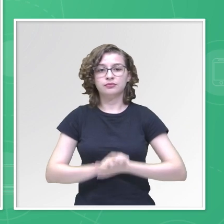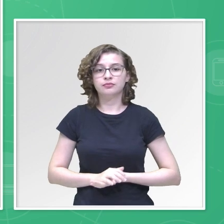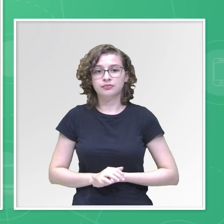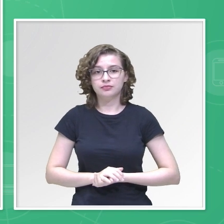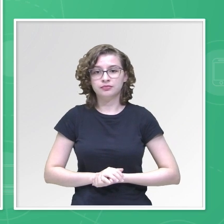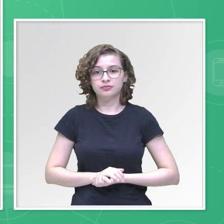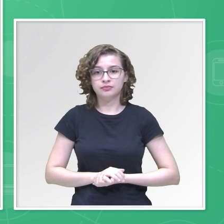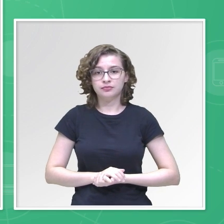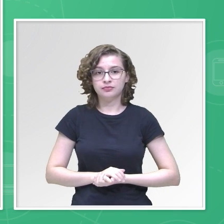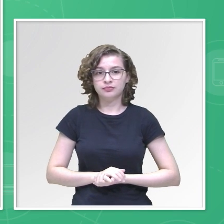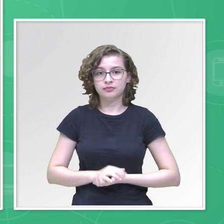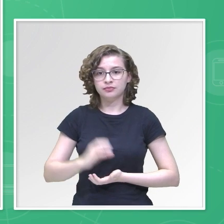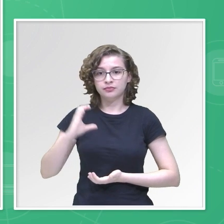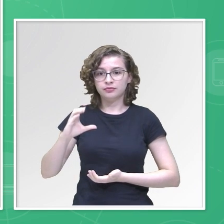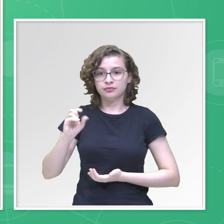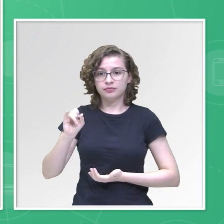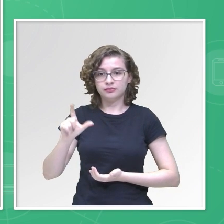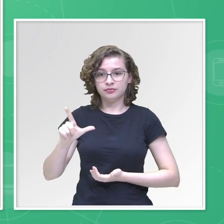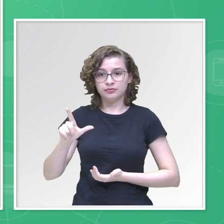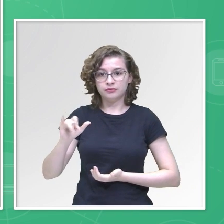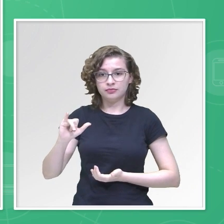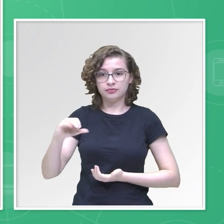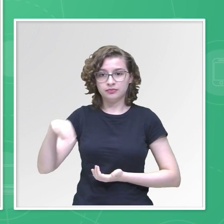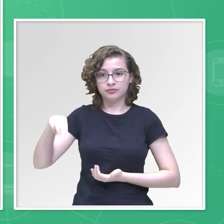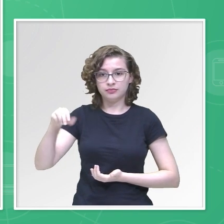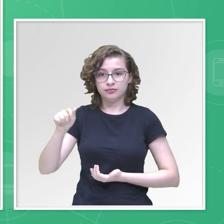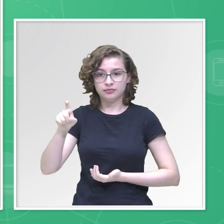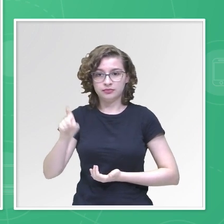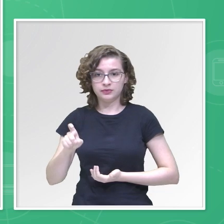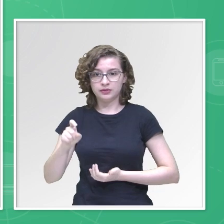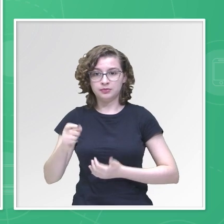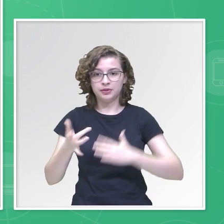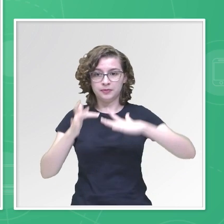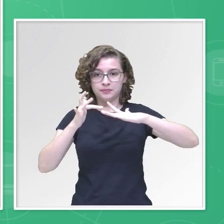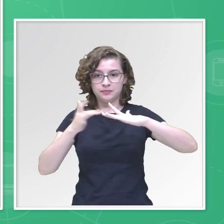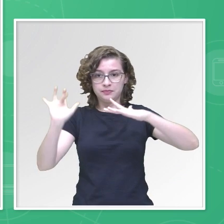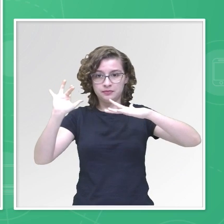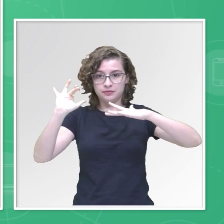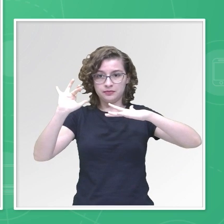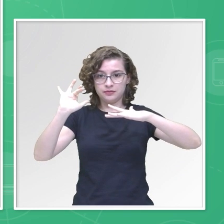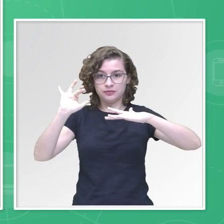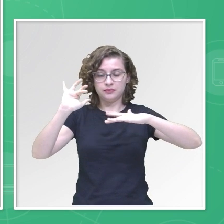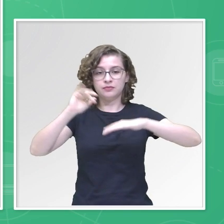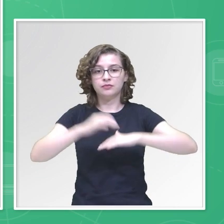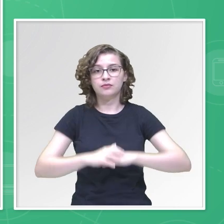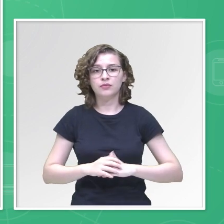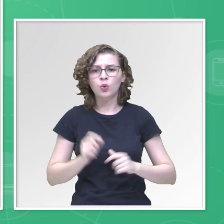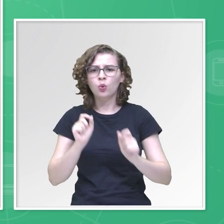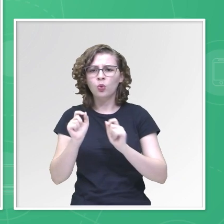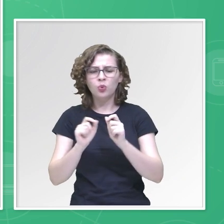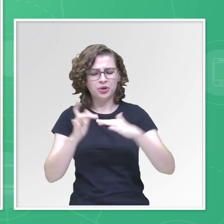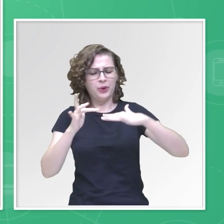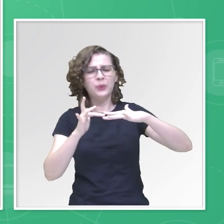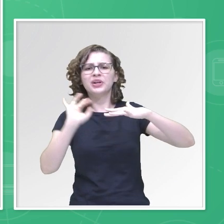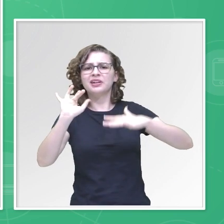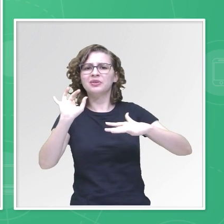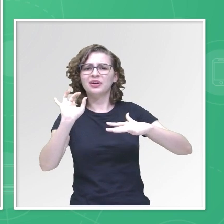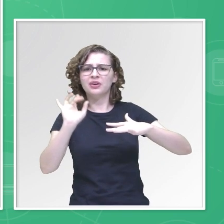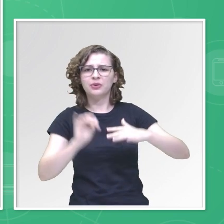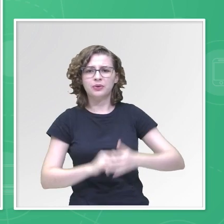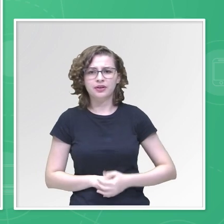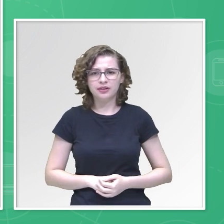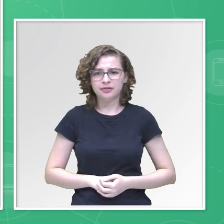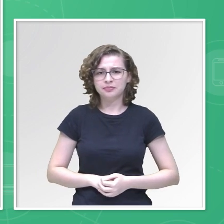a pronúncia clímax sílaba tônica aqui ó clímax O que é o clímax é a parte do texto narrativo dessa